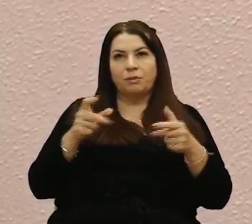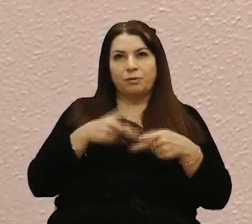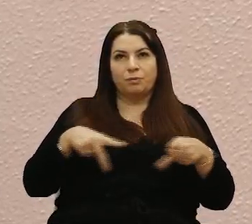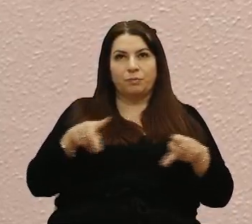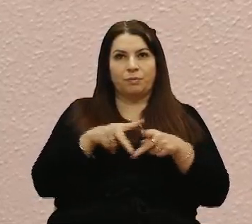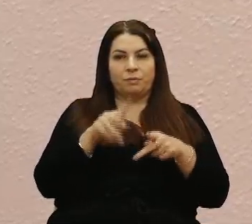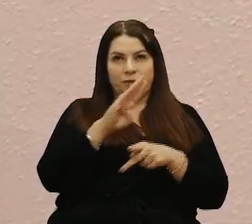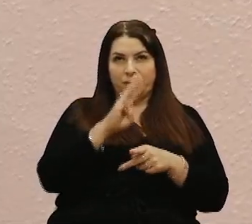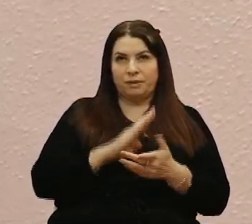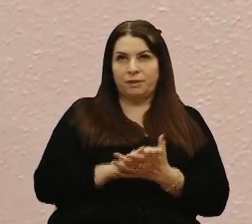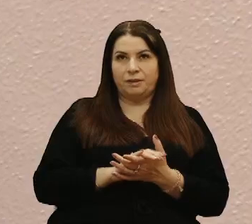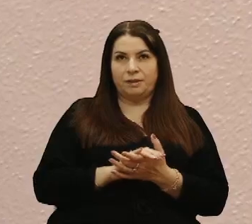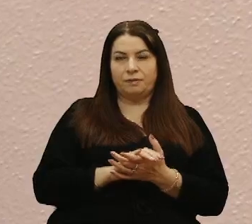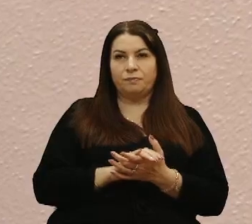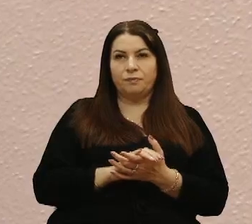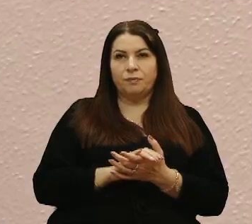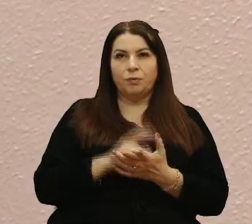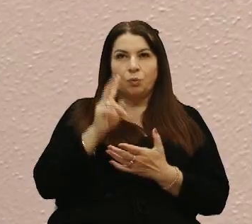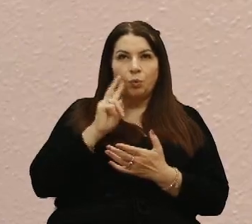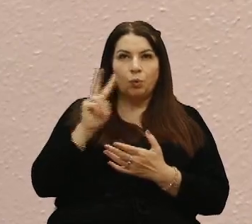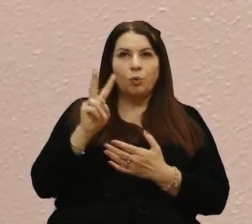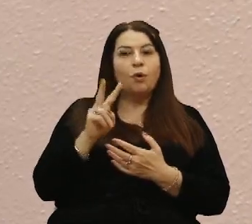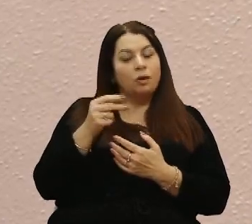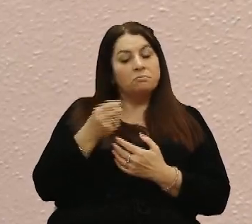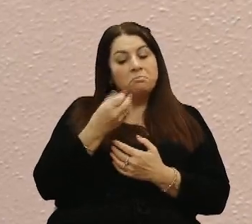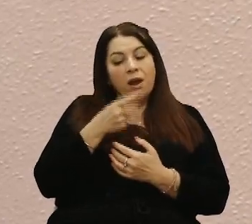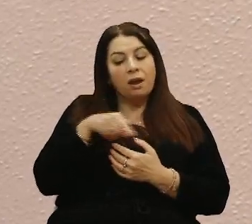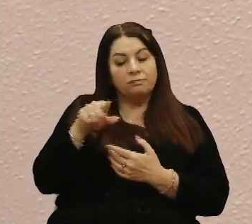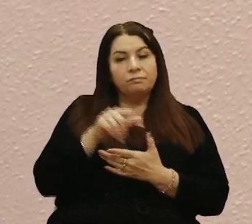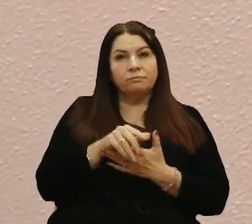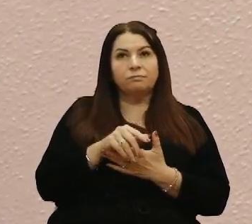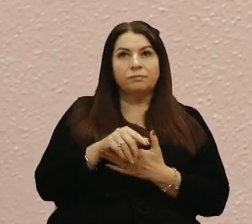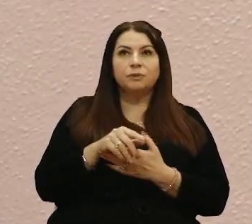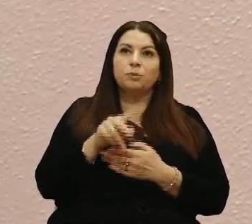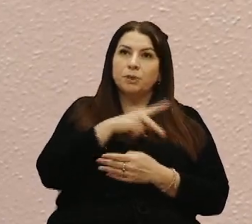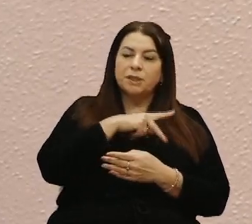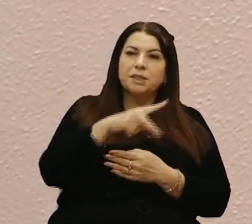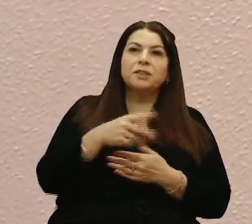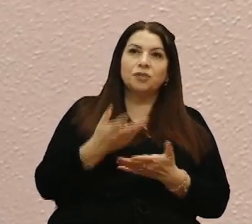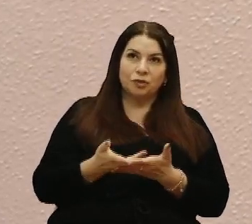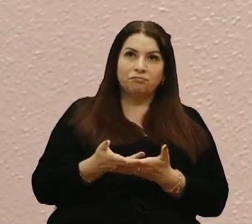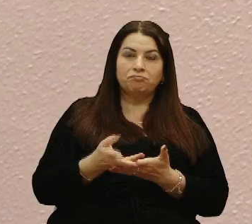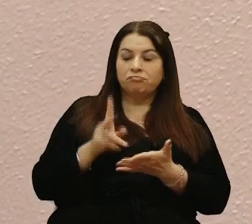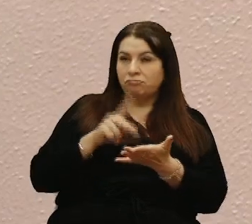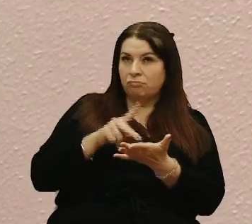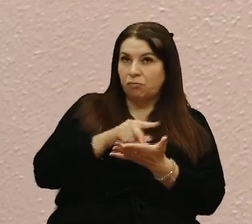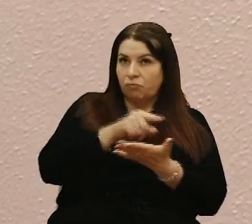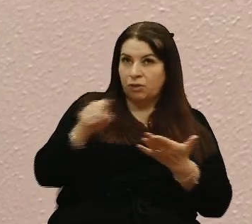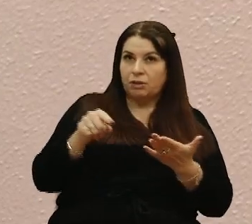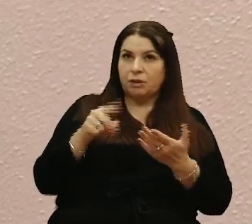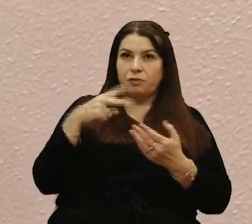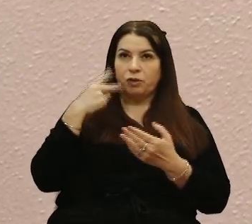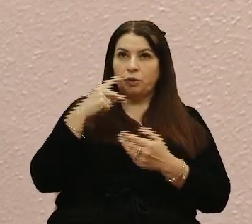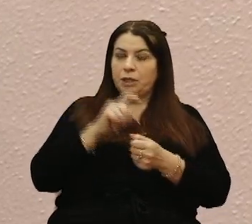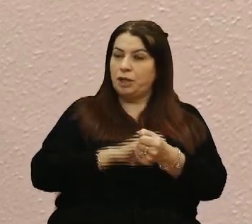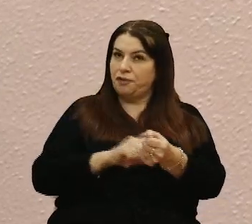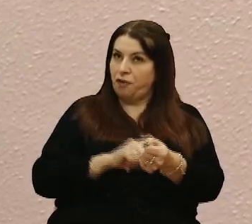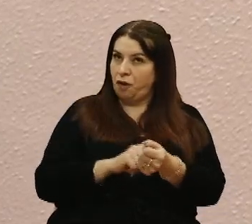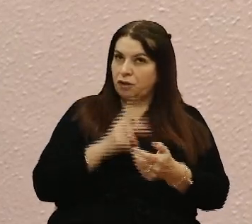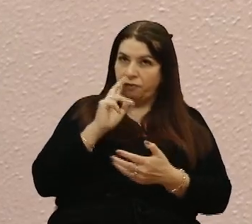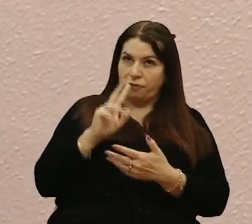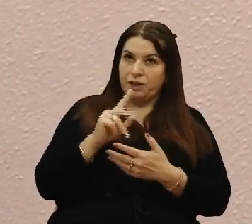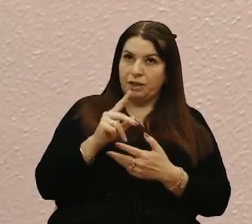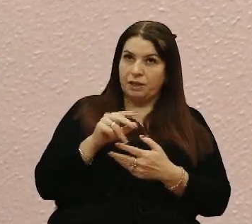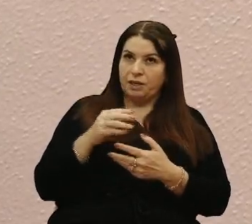brasileiro tem olhado com bons olhos para o nosso presidente. Então, acho que, de fato, os vereadores estão ficando nervosos porque veem que a situação